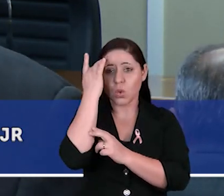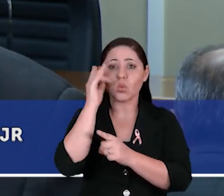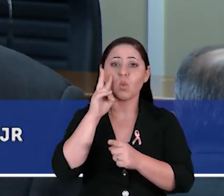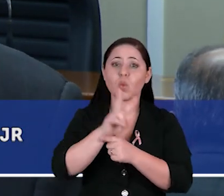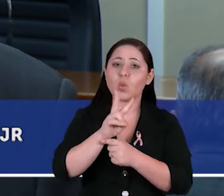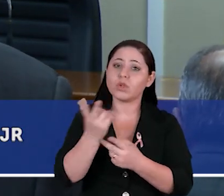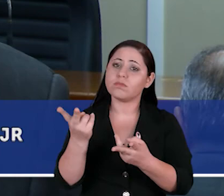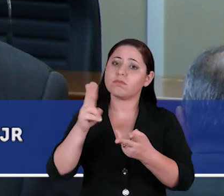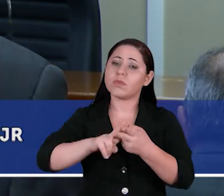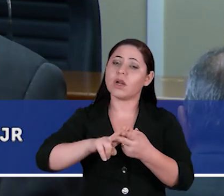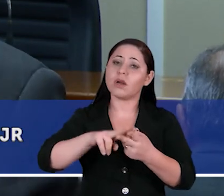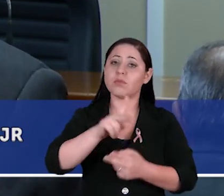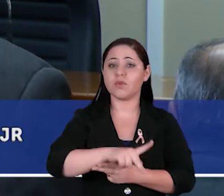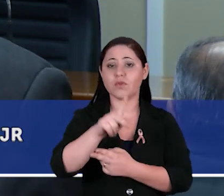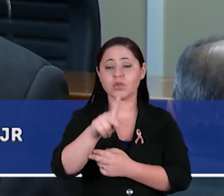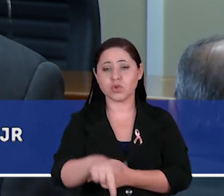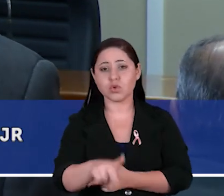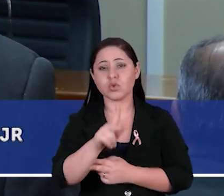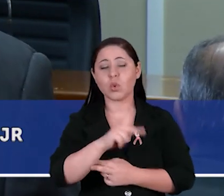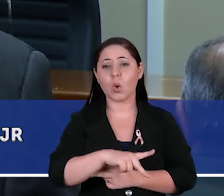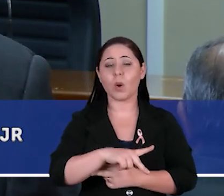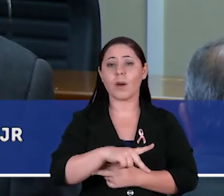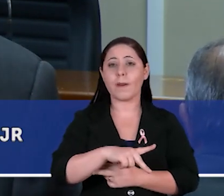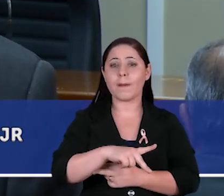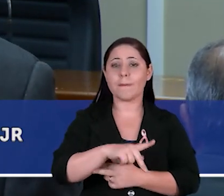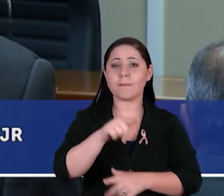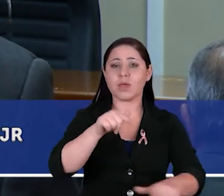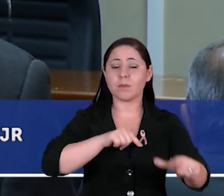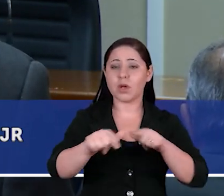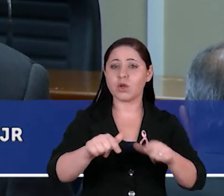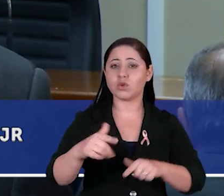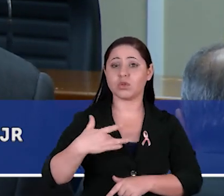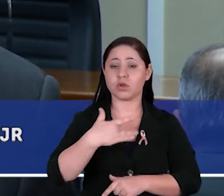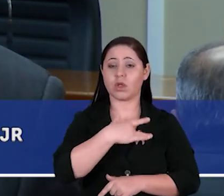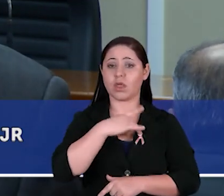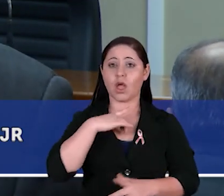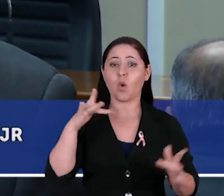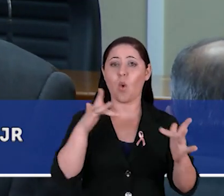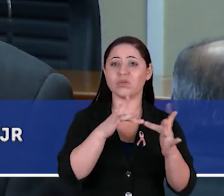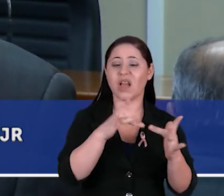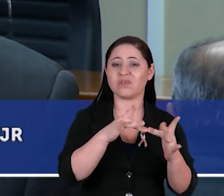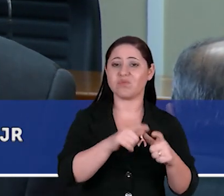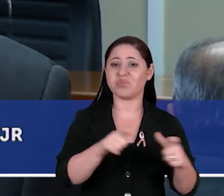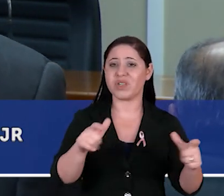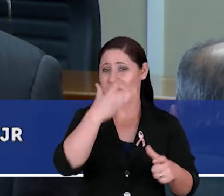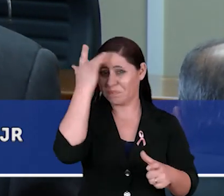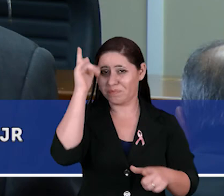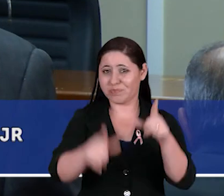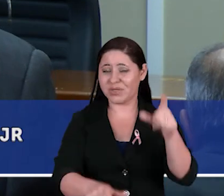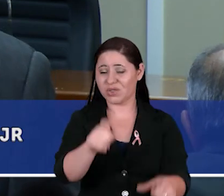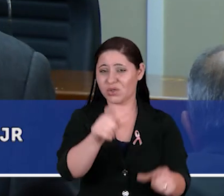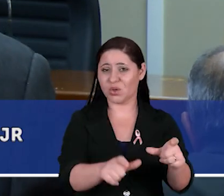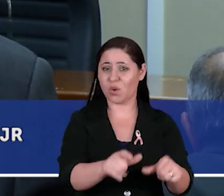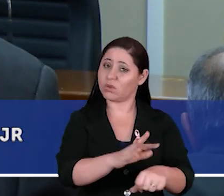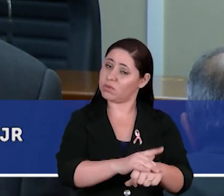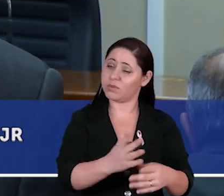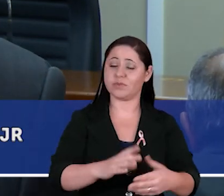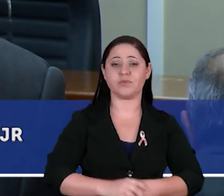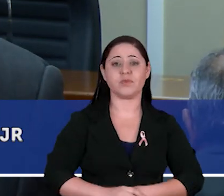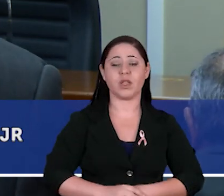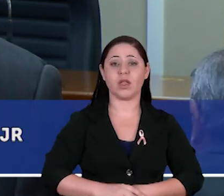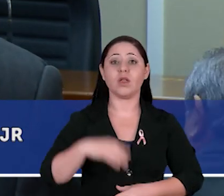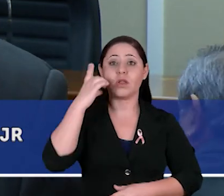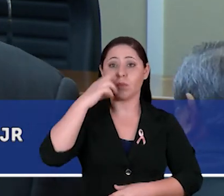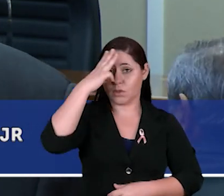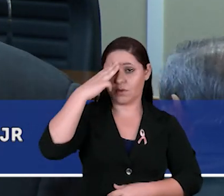agentes penitenciários, educadores, pessoal da saúde, que tem contato maior com o público. E aí o deputado